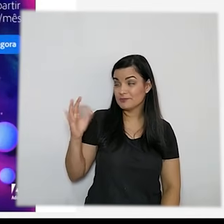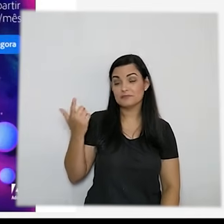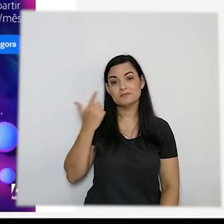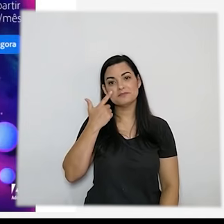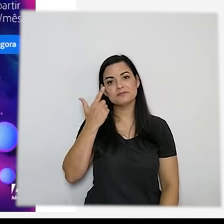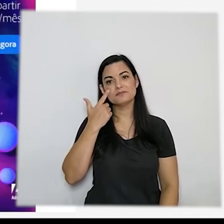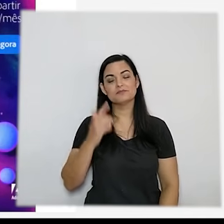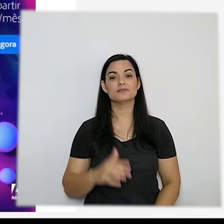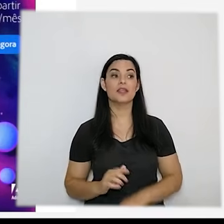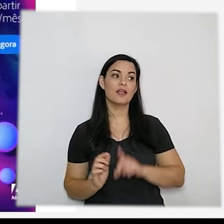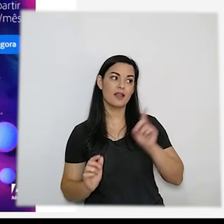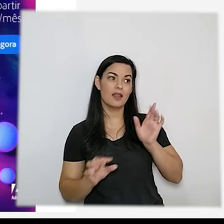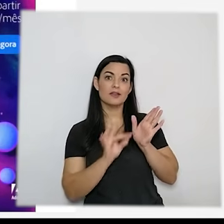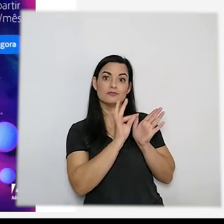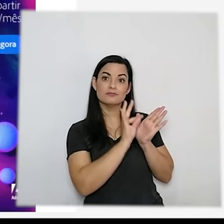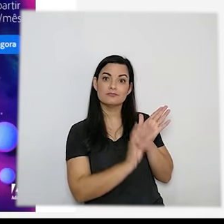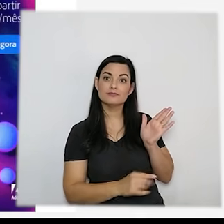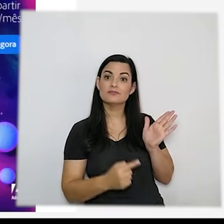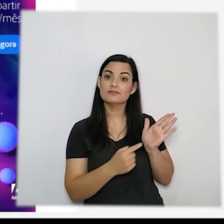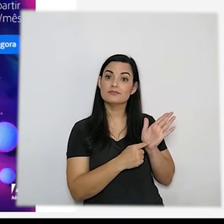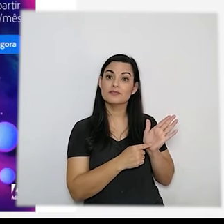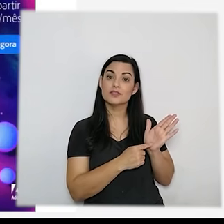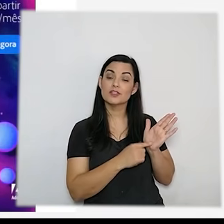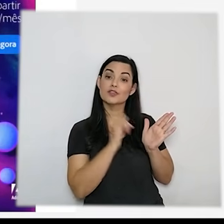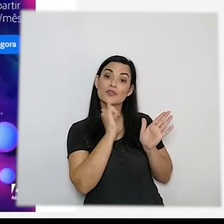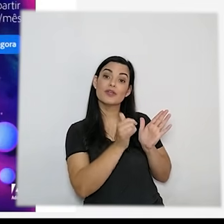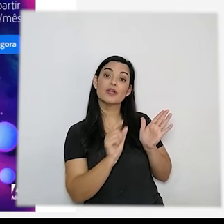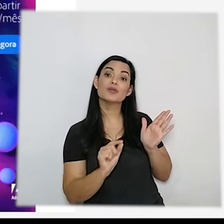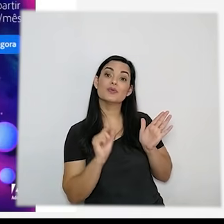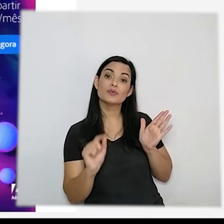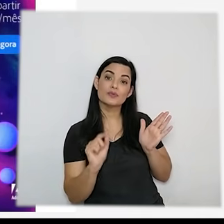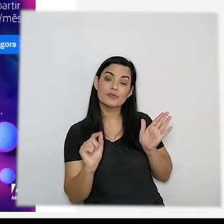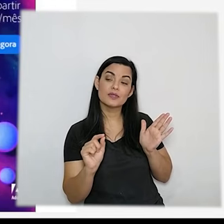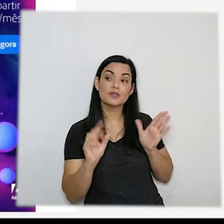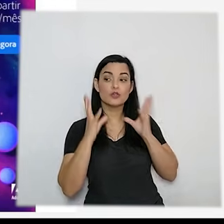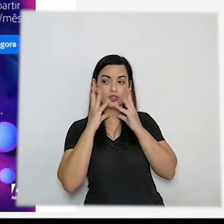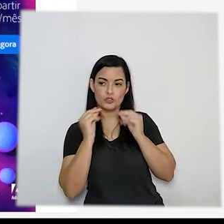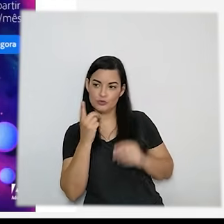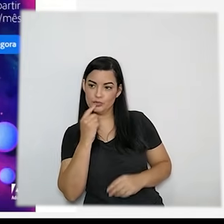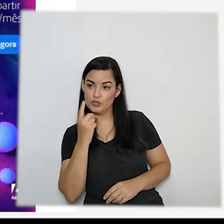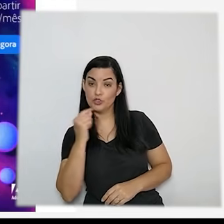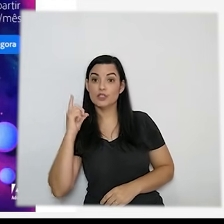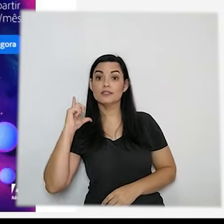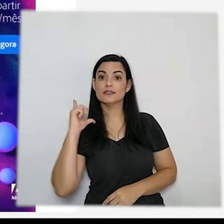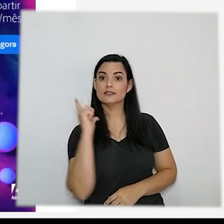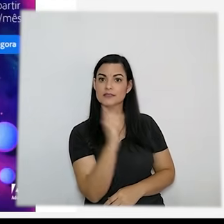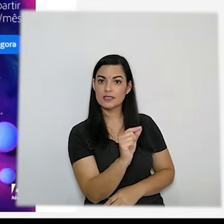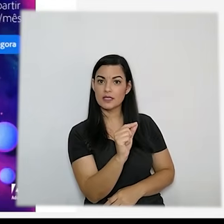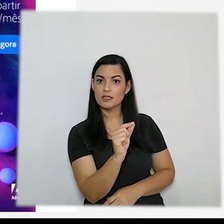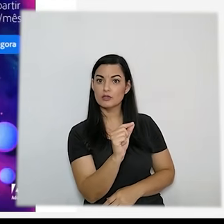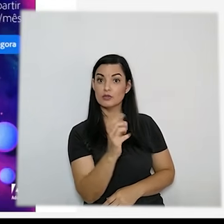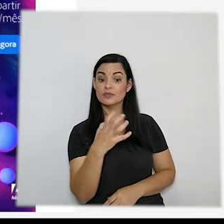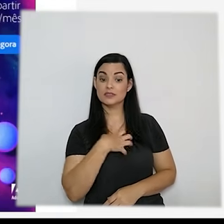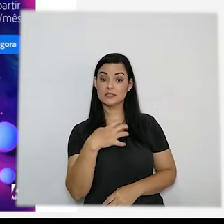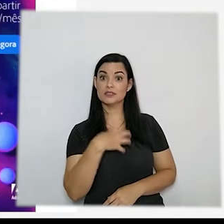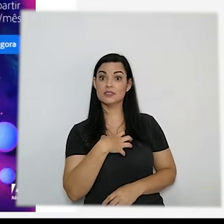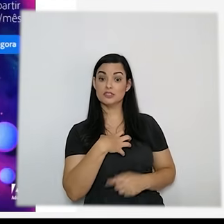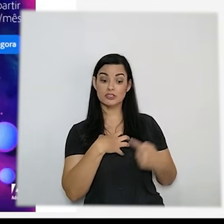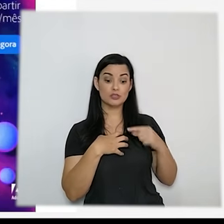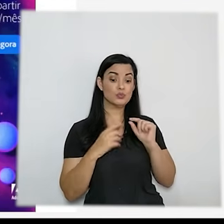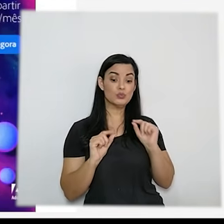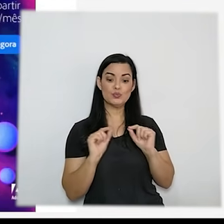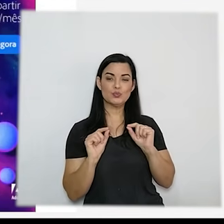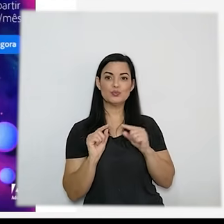No nosso diagrama dizia que o medonho saiu alguma coisa do